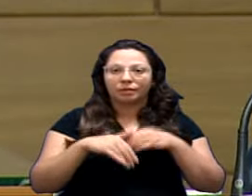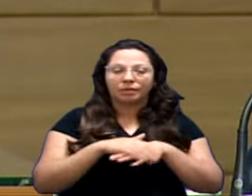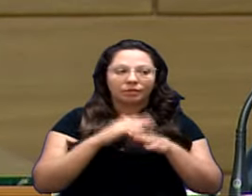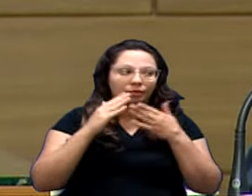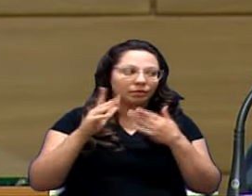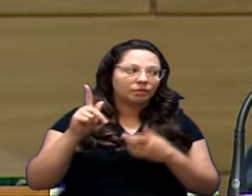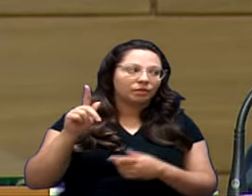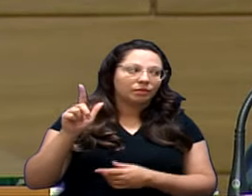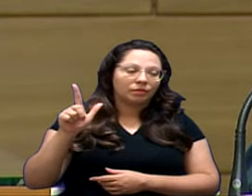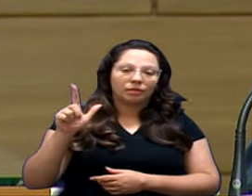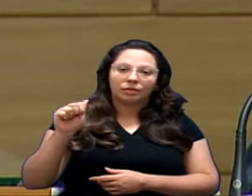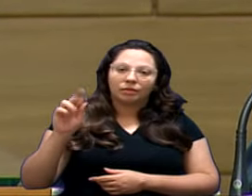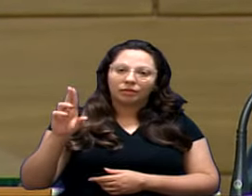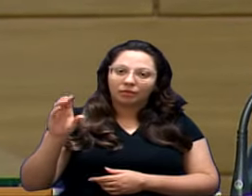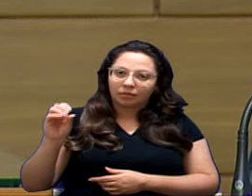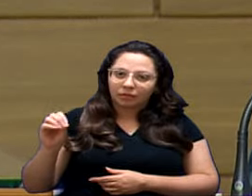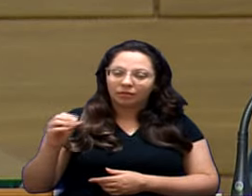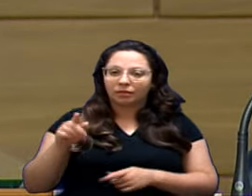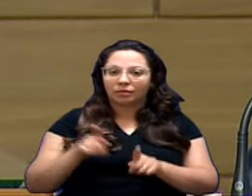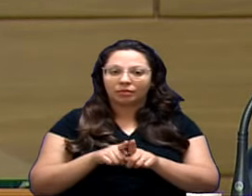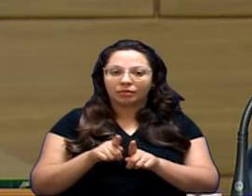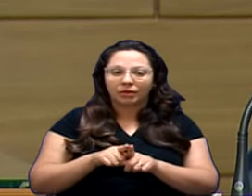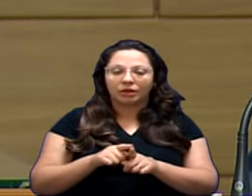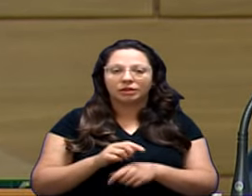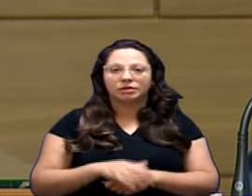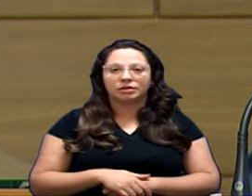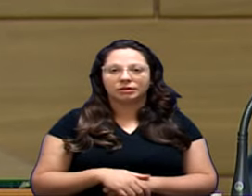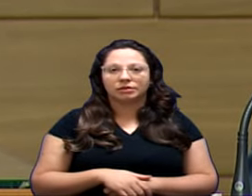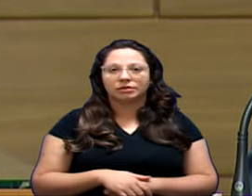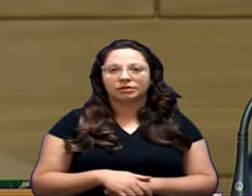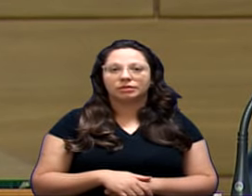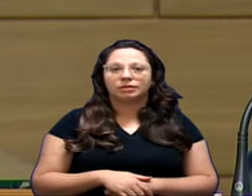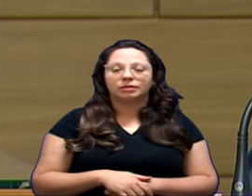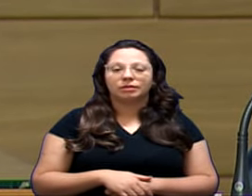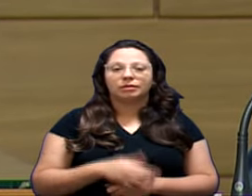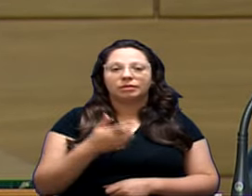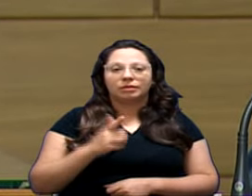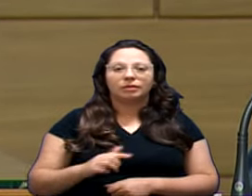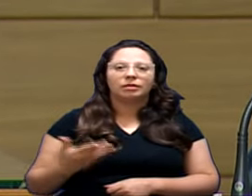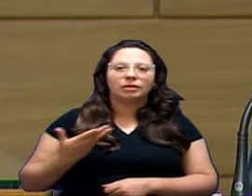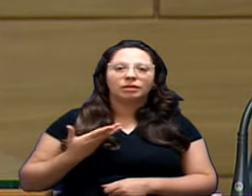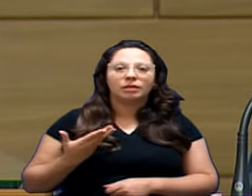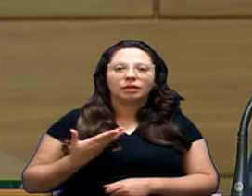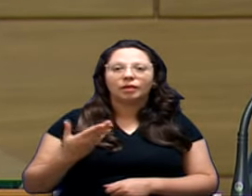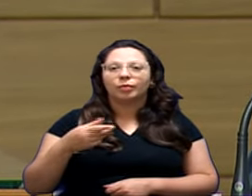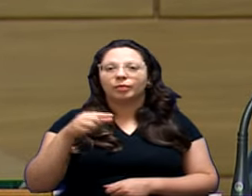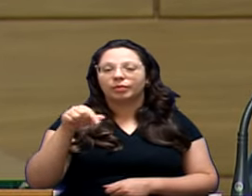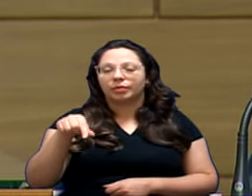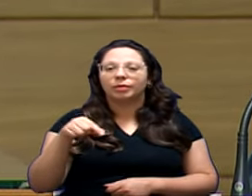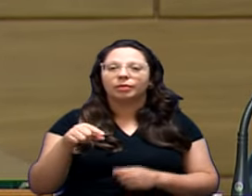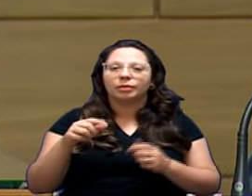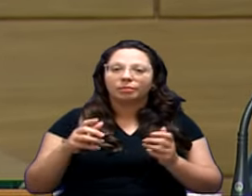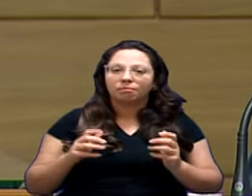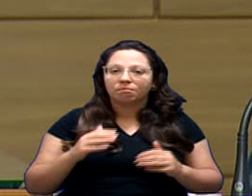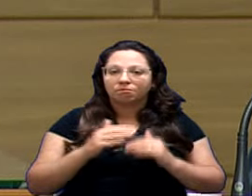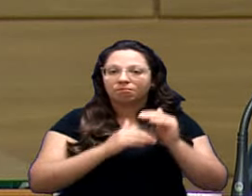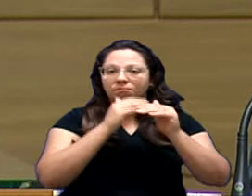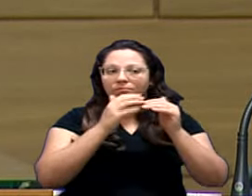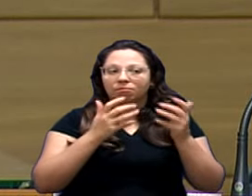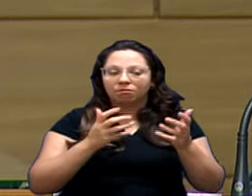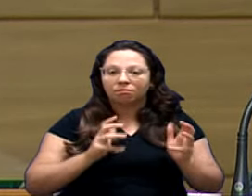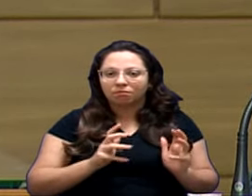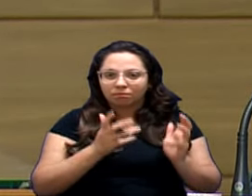me convidado para fazer parte da equipe aos meus colegas aqui de estarem empenhados aí desde o início